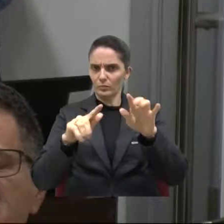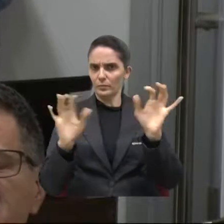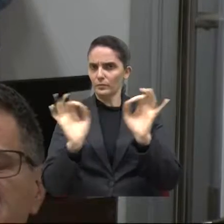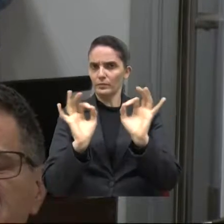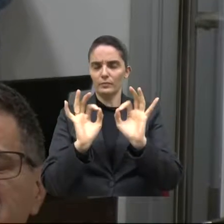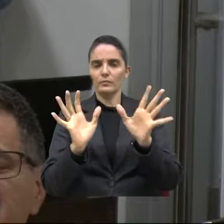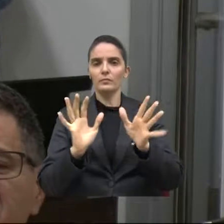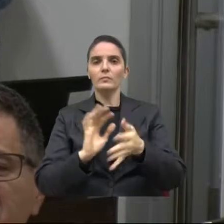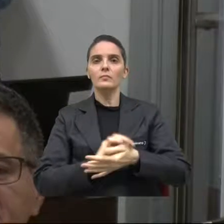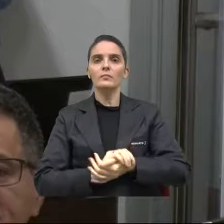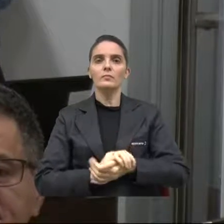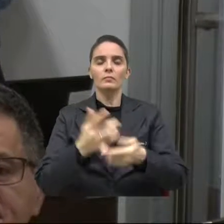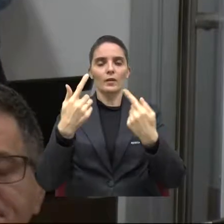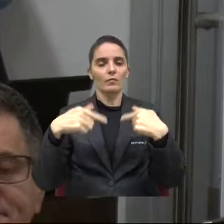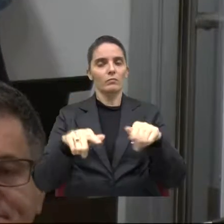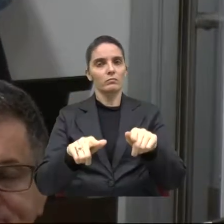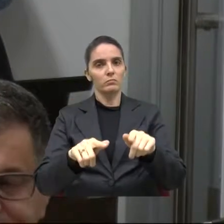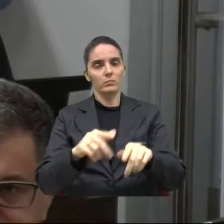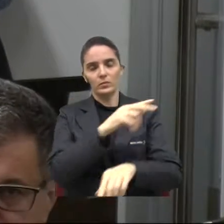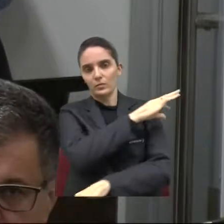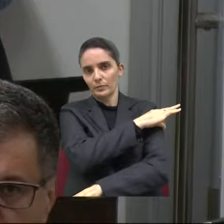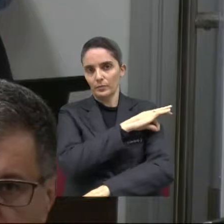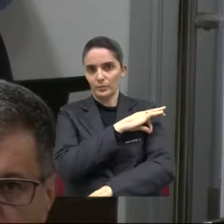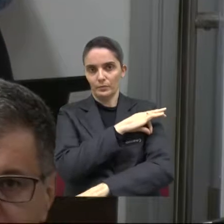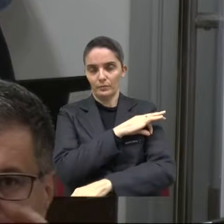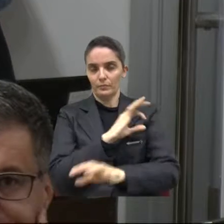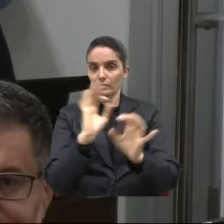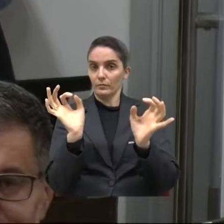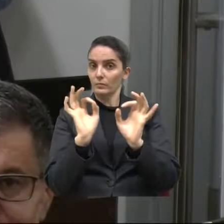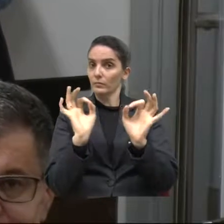para. Ninguém é contra prefeito, contra